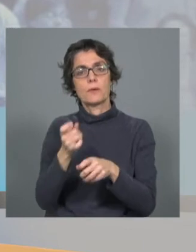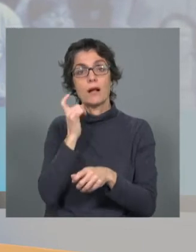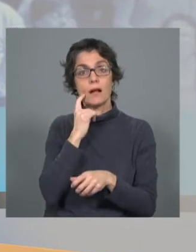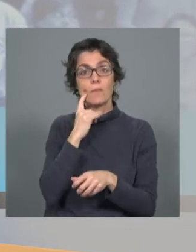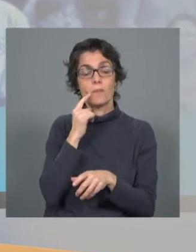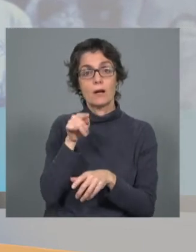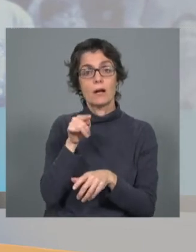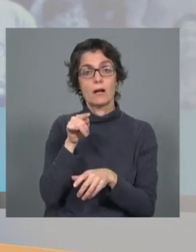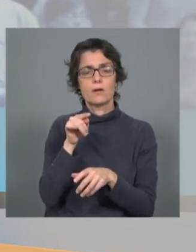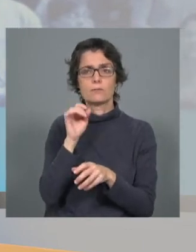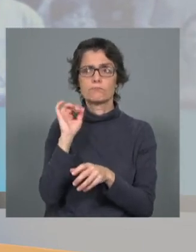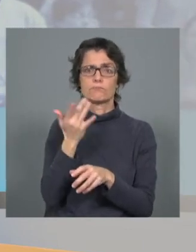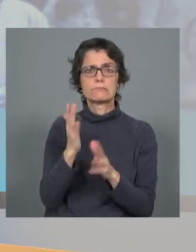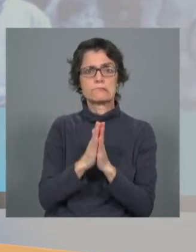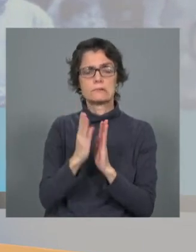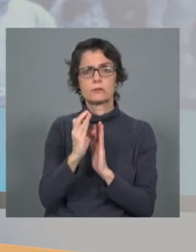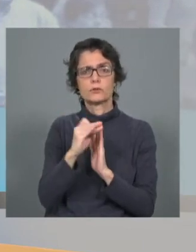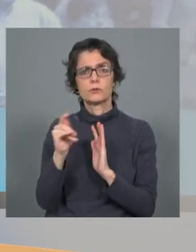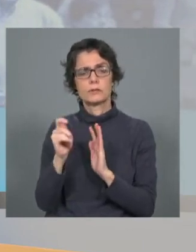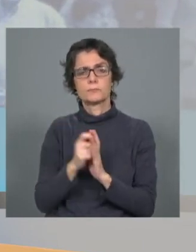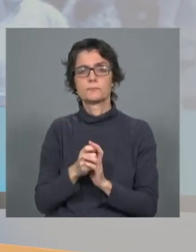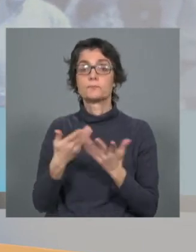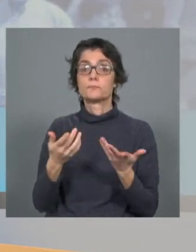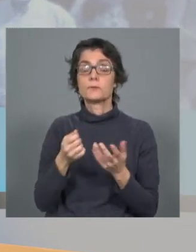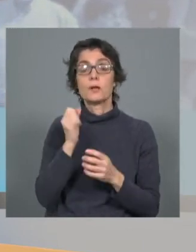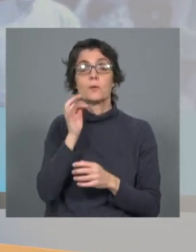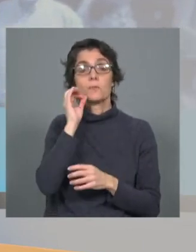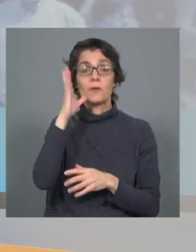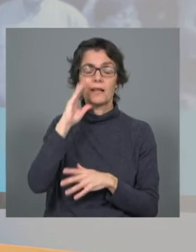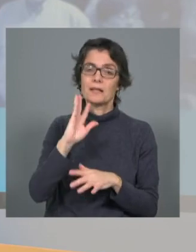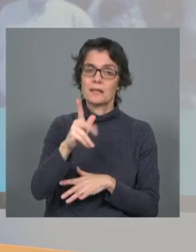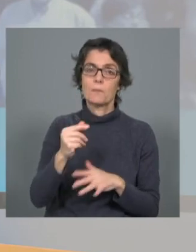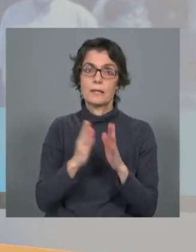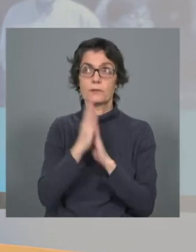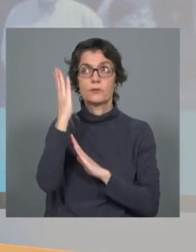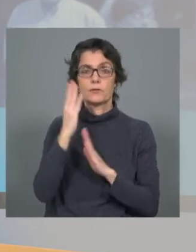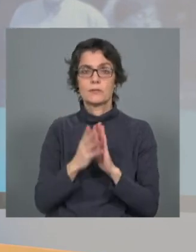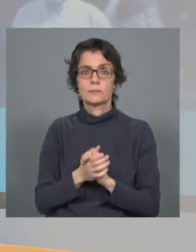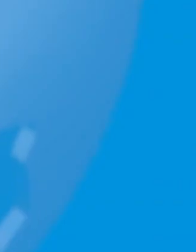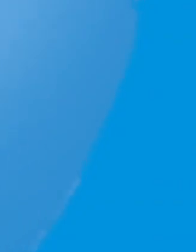torno da figura de São José. Desejo-lhe uma ótima tarde e até amanhã, se Deus quiser.